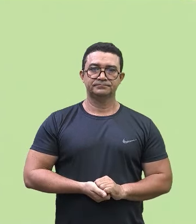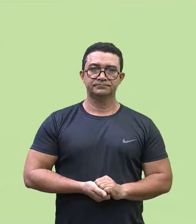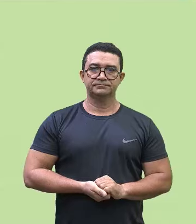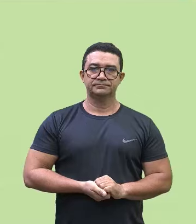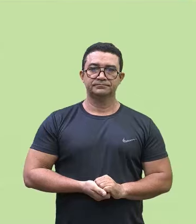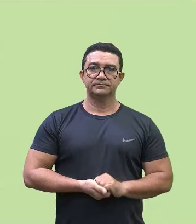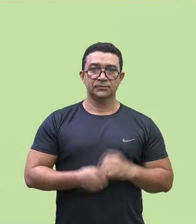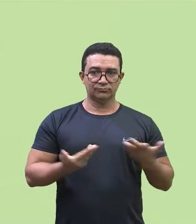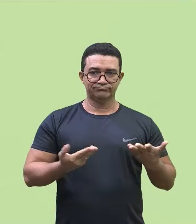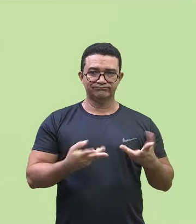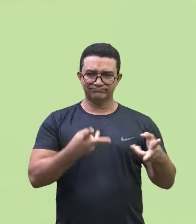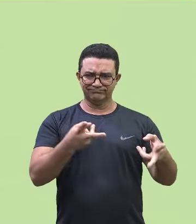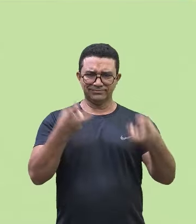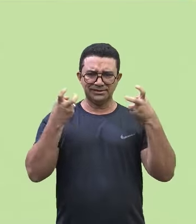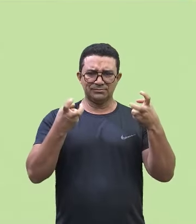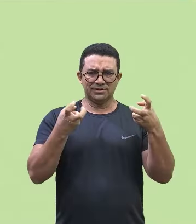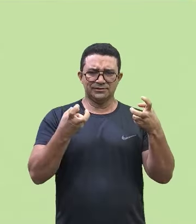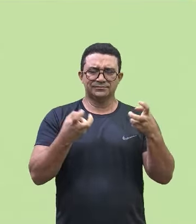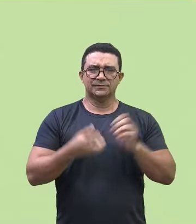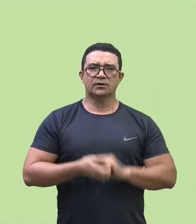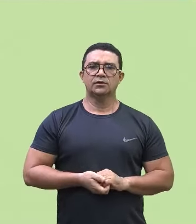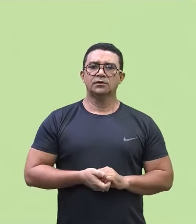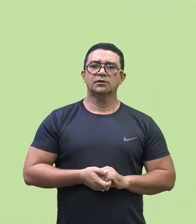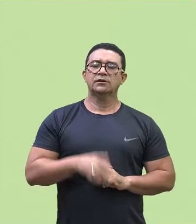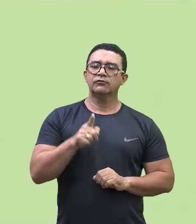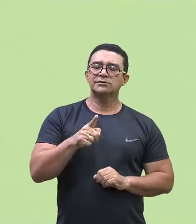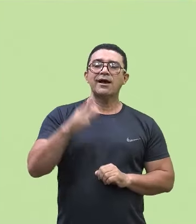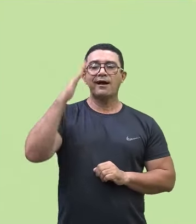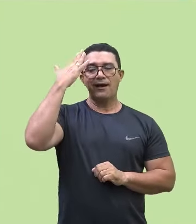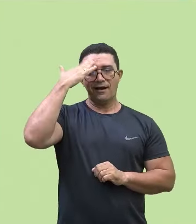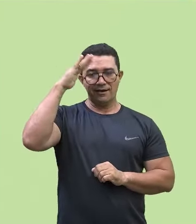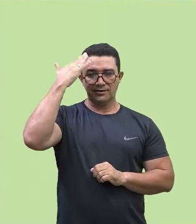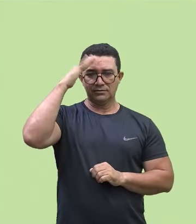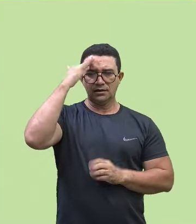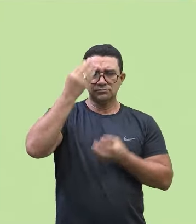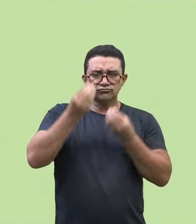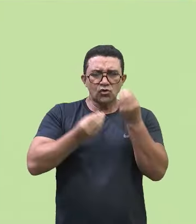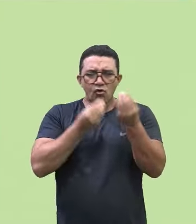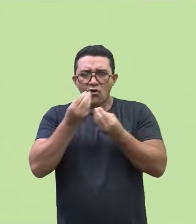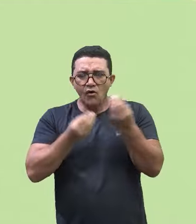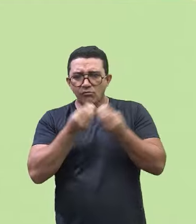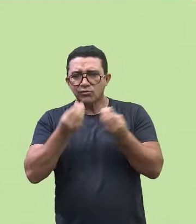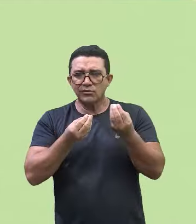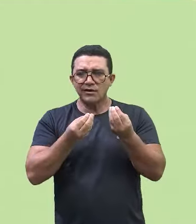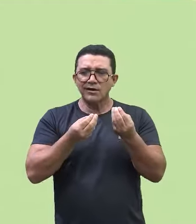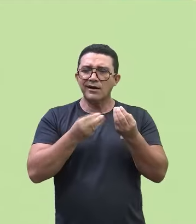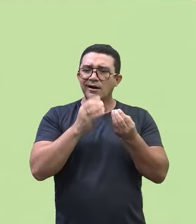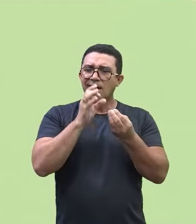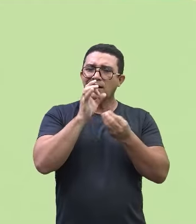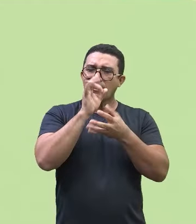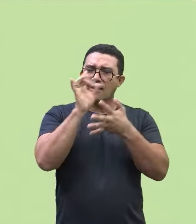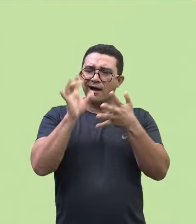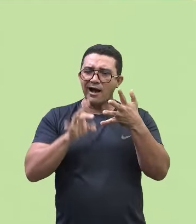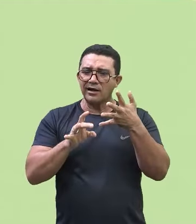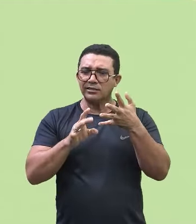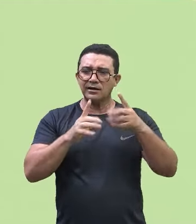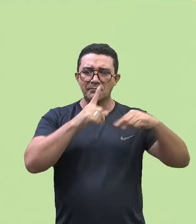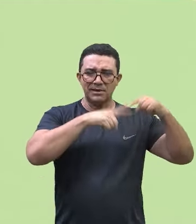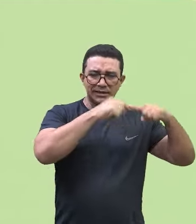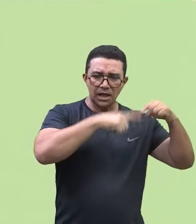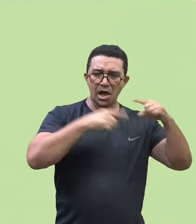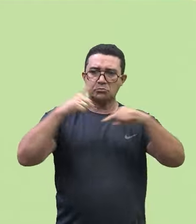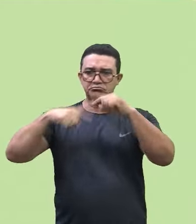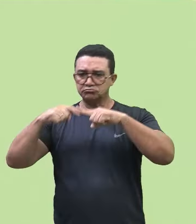Olha aí que legal. Então, quando você entende como é que cada objeto se comporta em